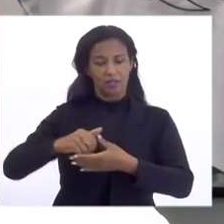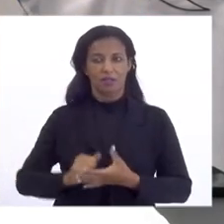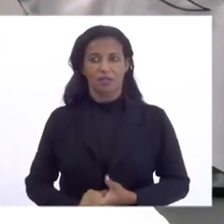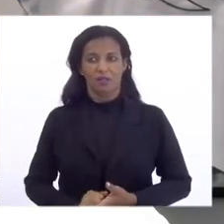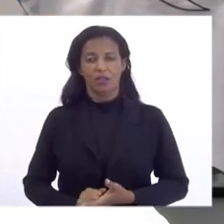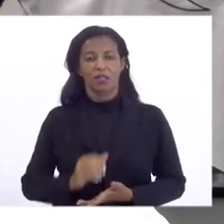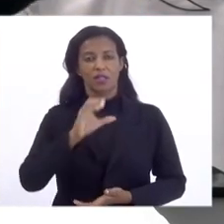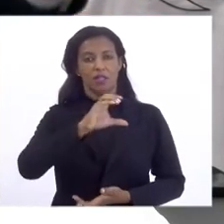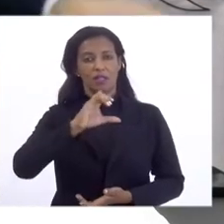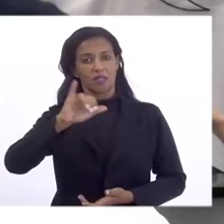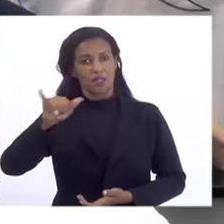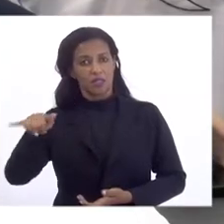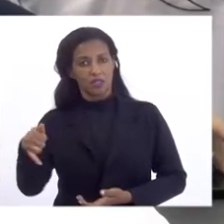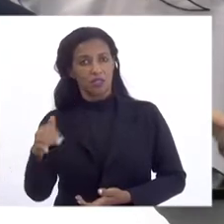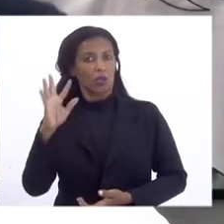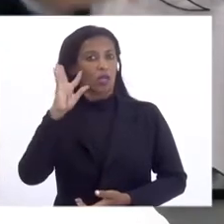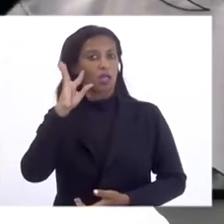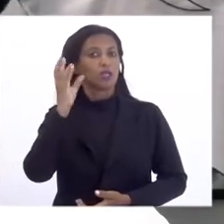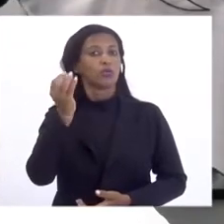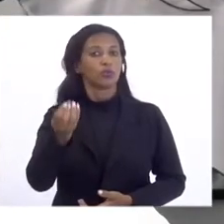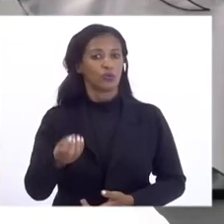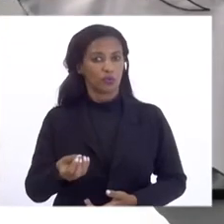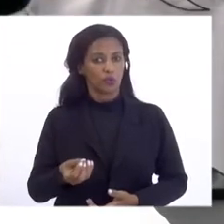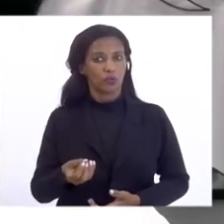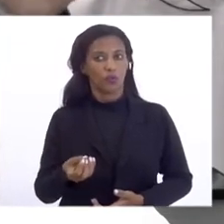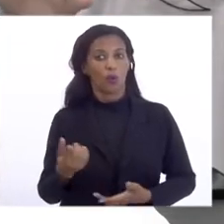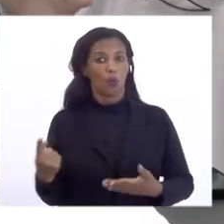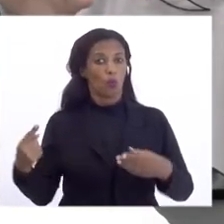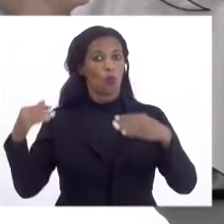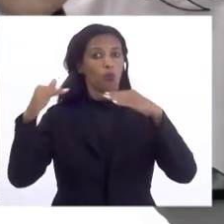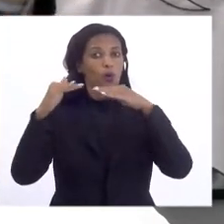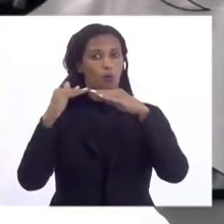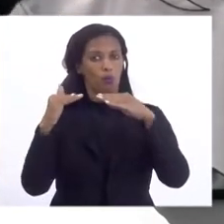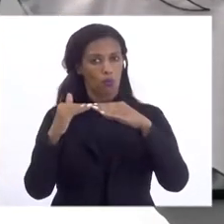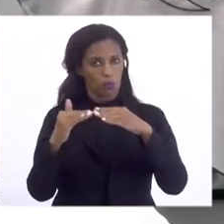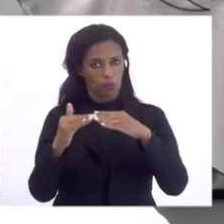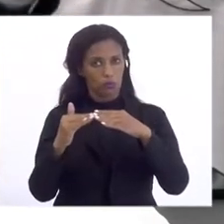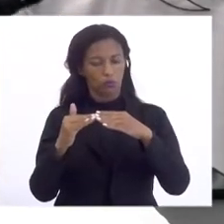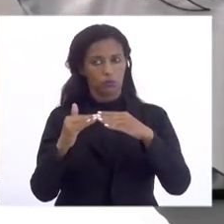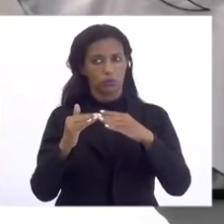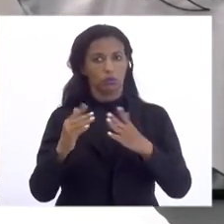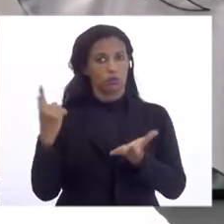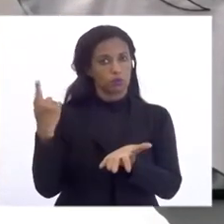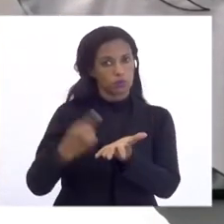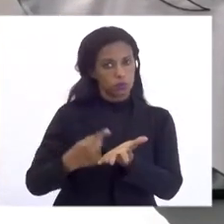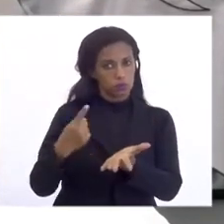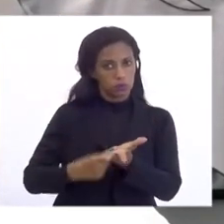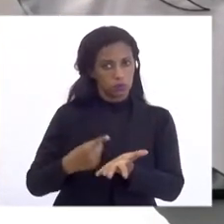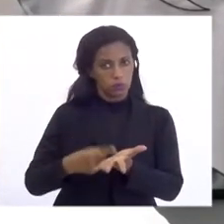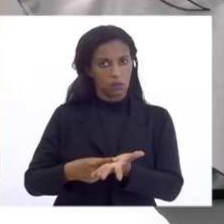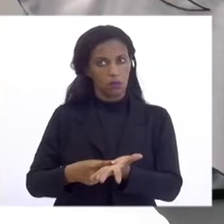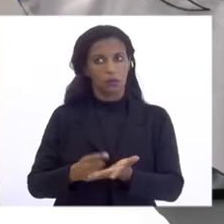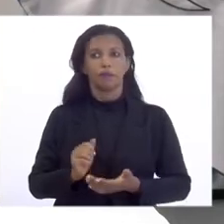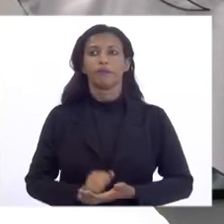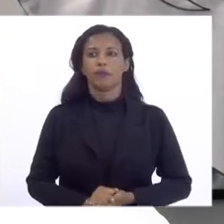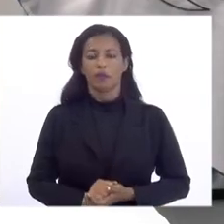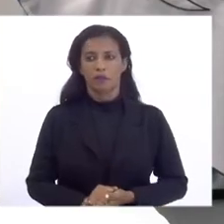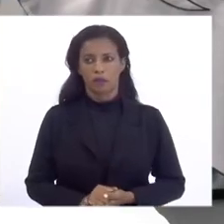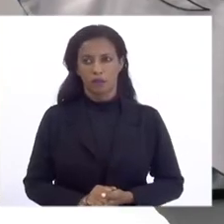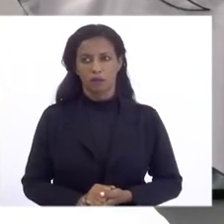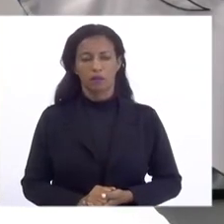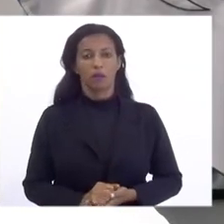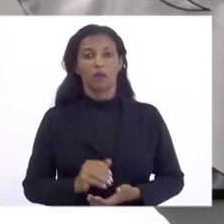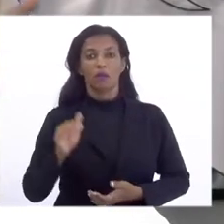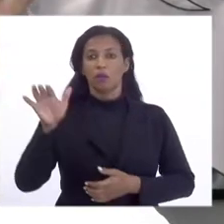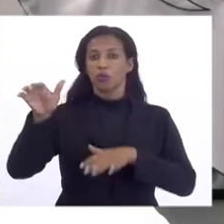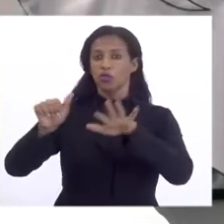a CCJ delibere e decida o acordo. O acordo. Aí nós vamos fazer lá mesmo, chamar